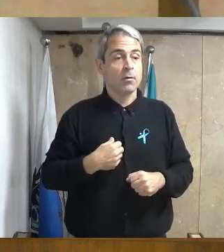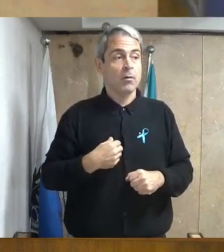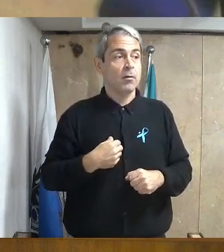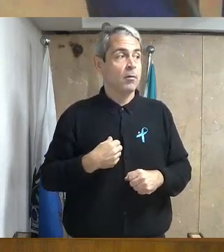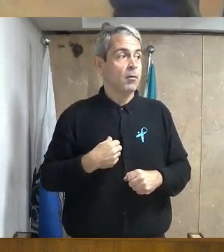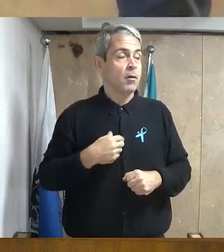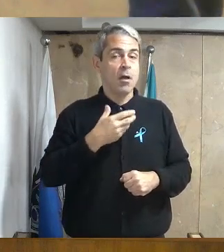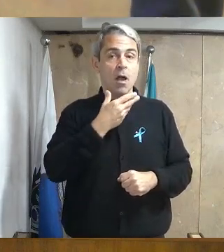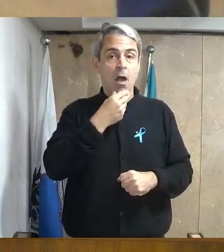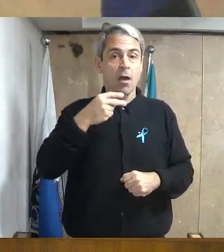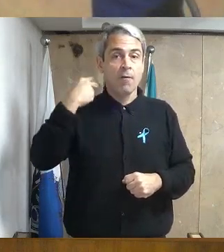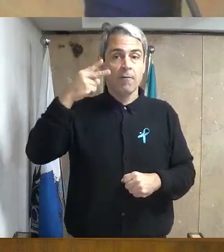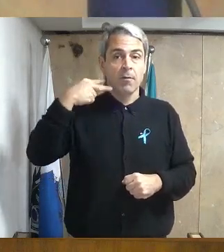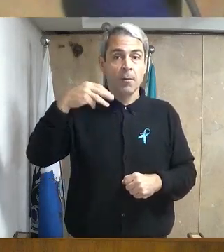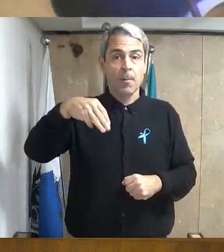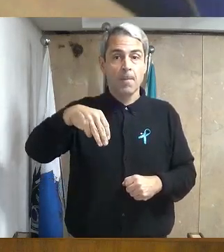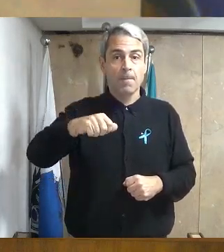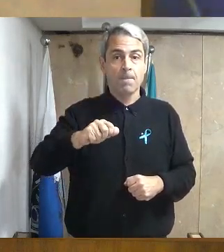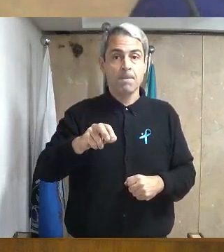Vereador